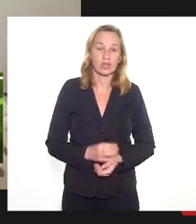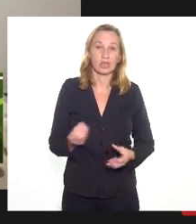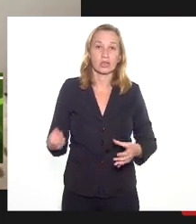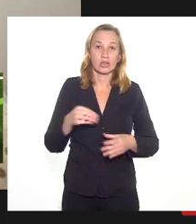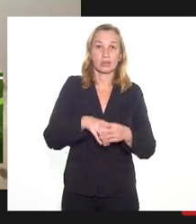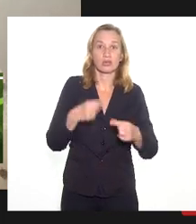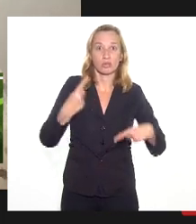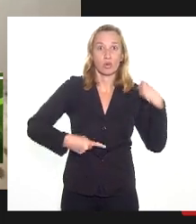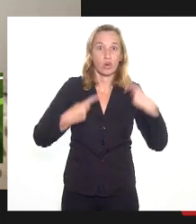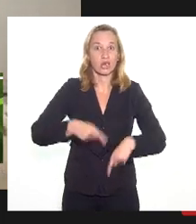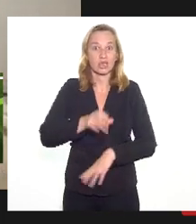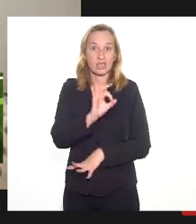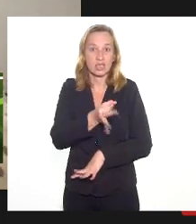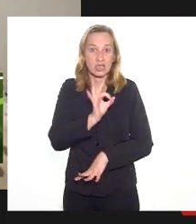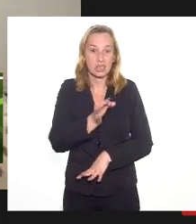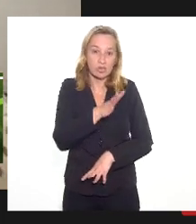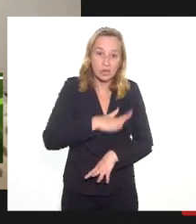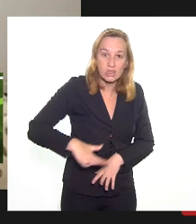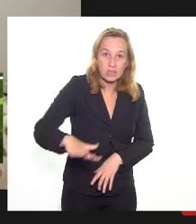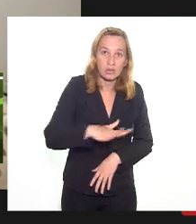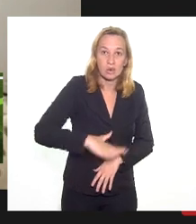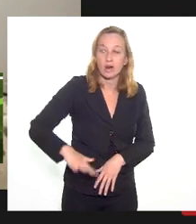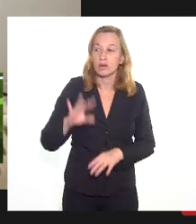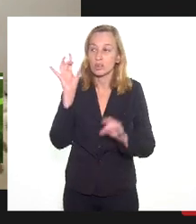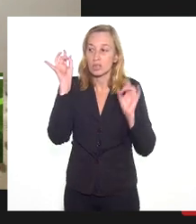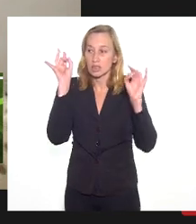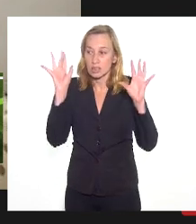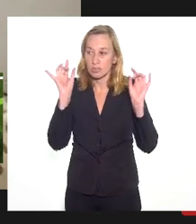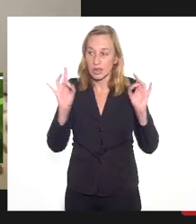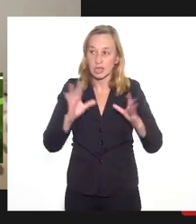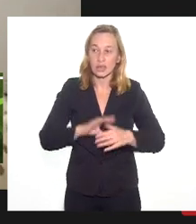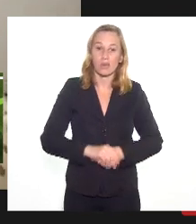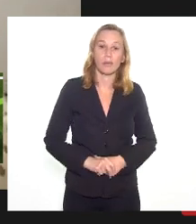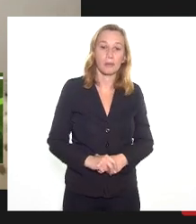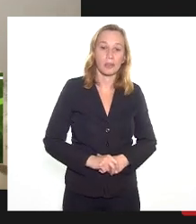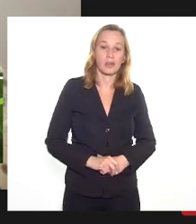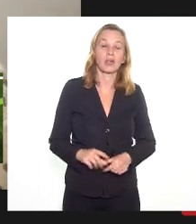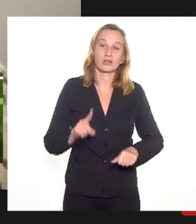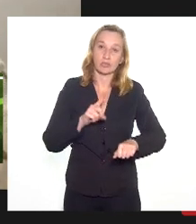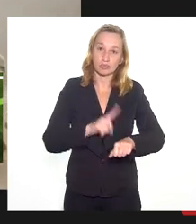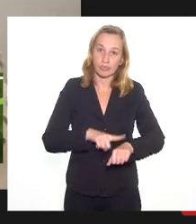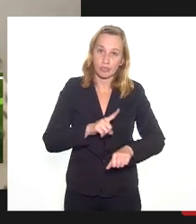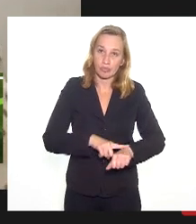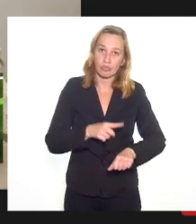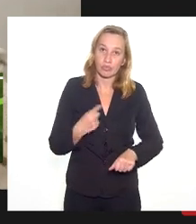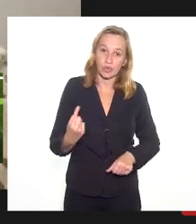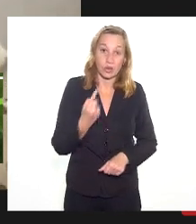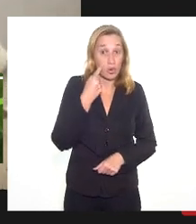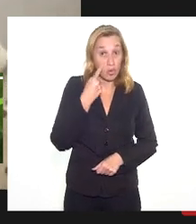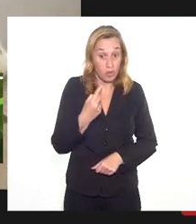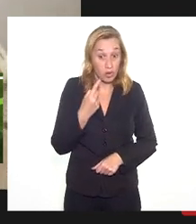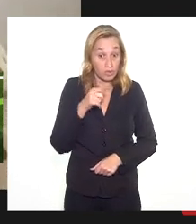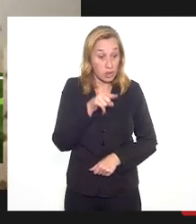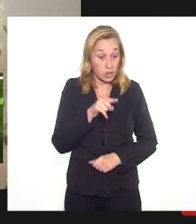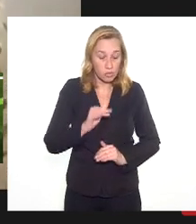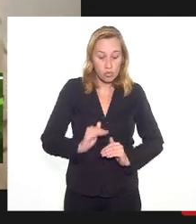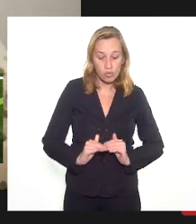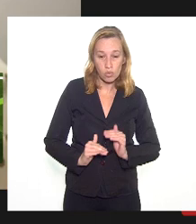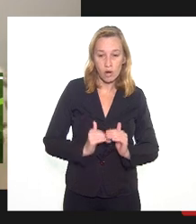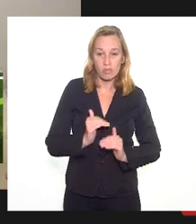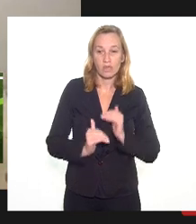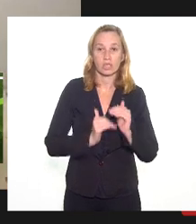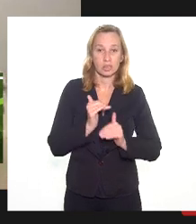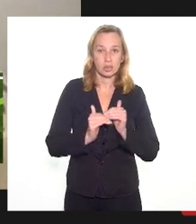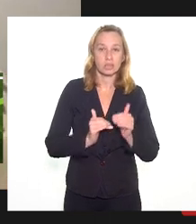políticas possíveis nesses espaços, em especial nesse momento em que a gente está vendo aí o avanço